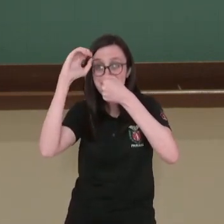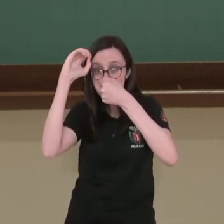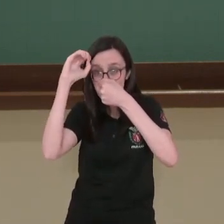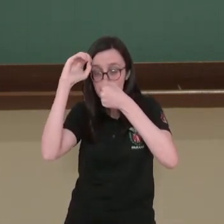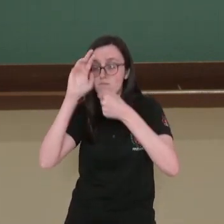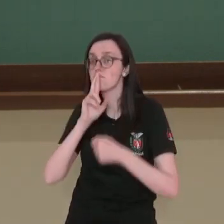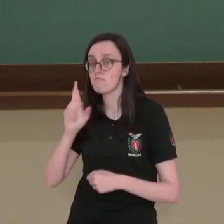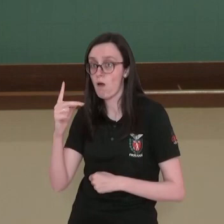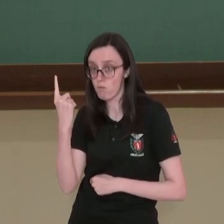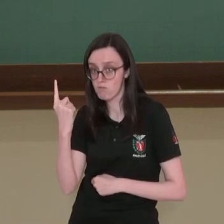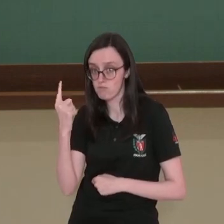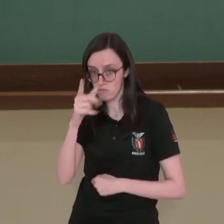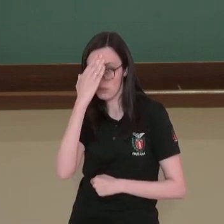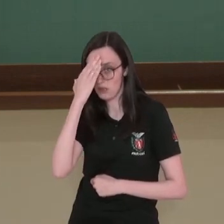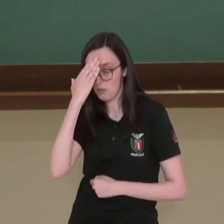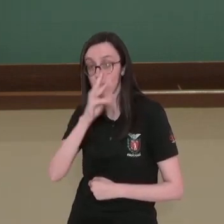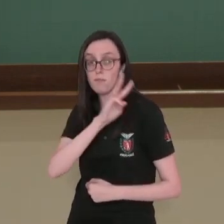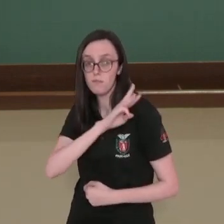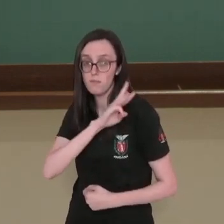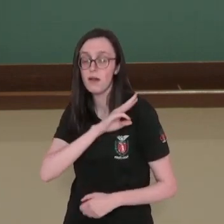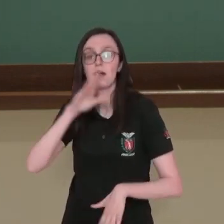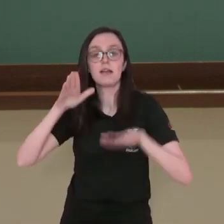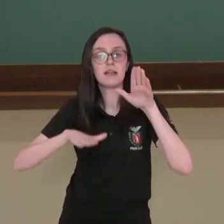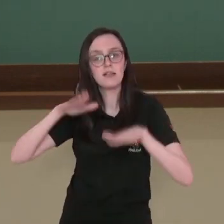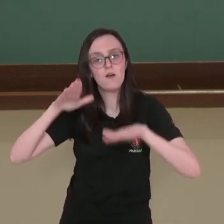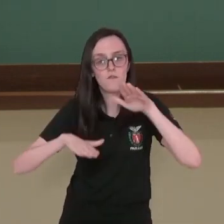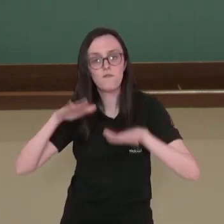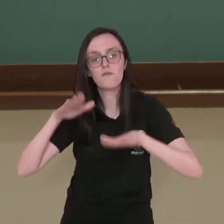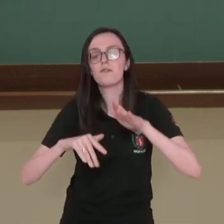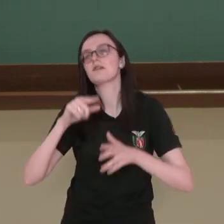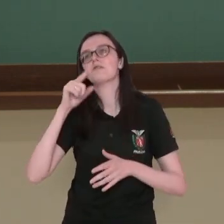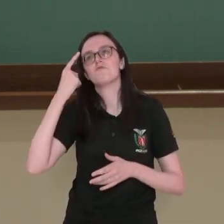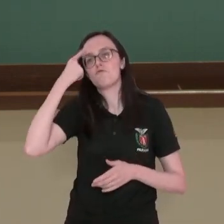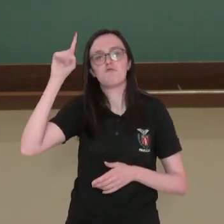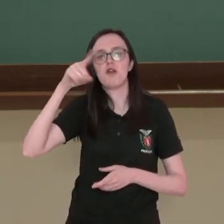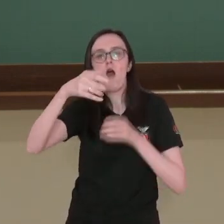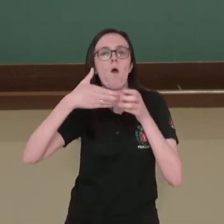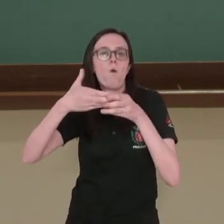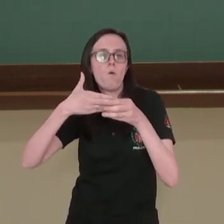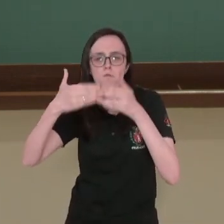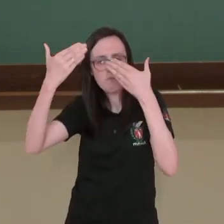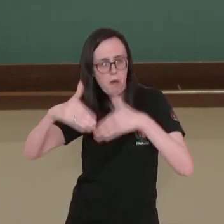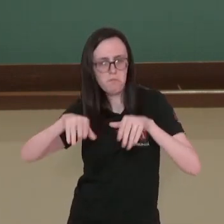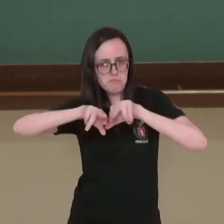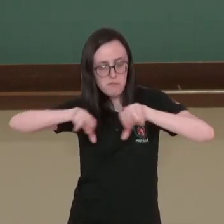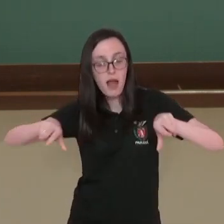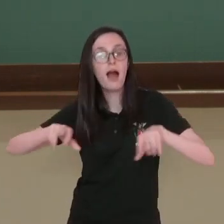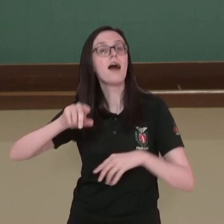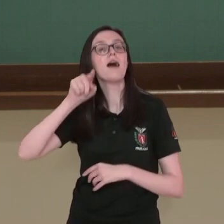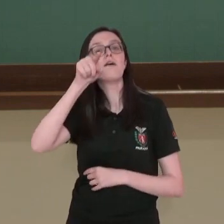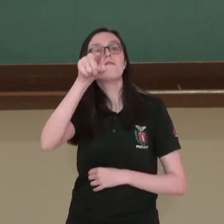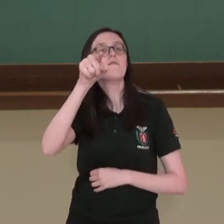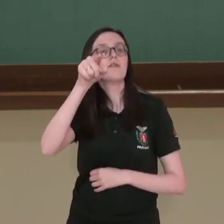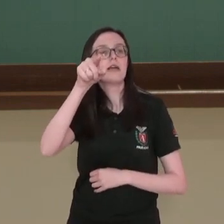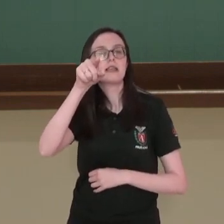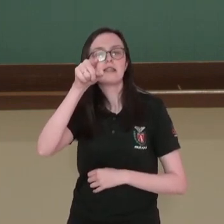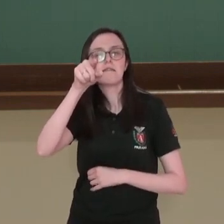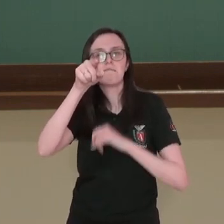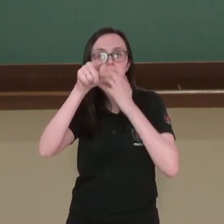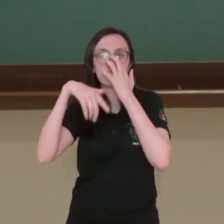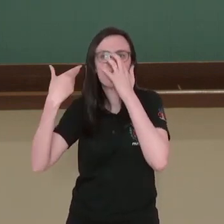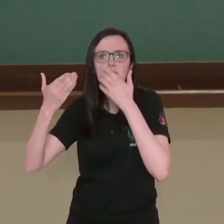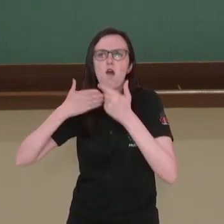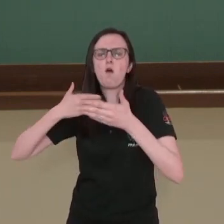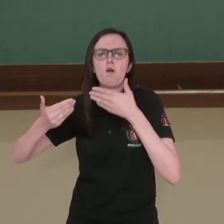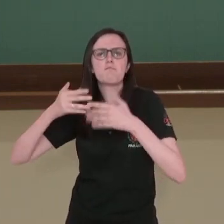1. Você que está na 3ª série, talvez você vai um dia fazer um concurso público, você tem lá